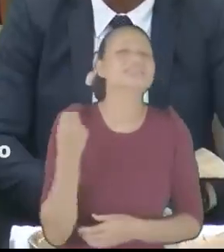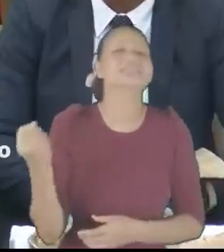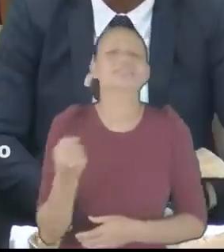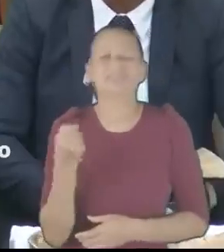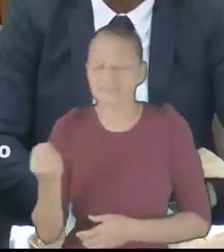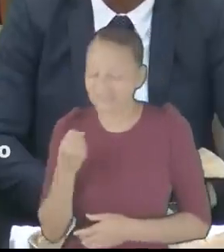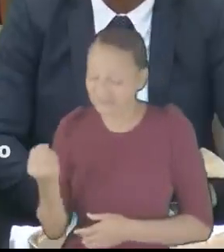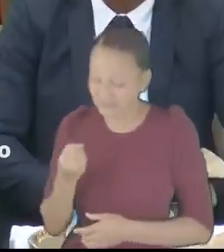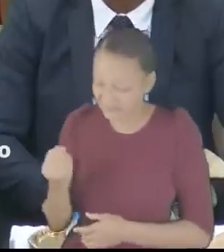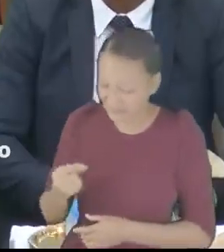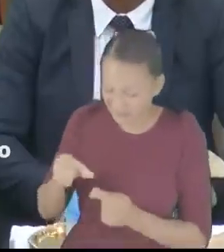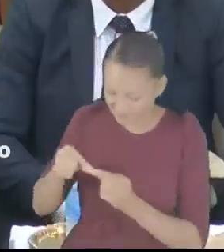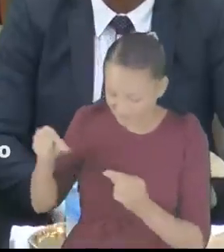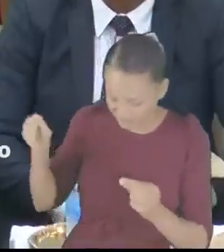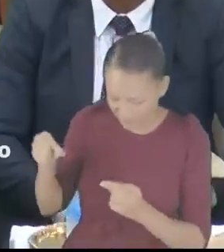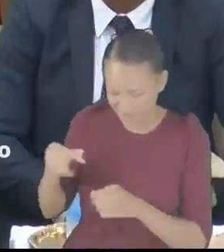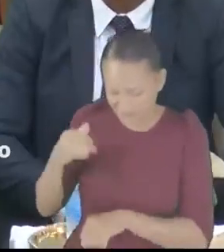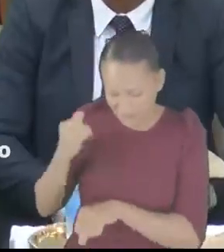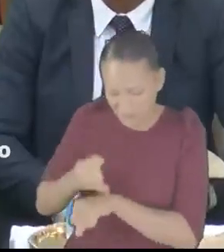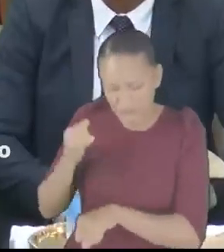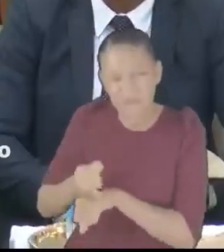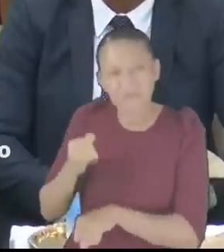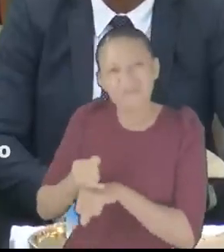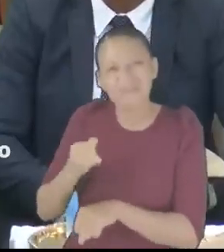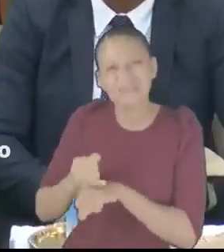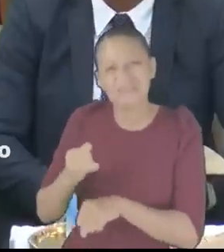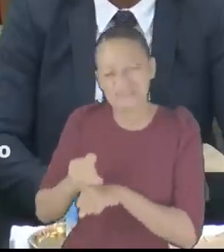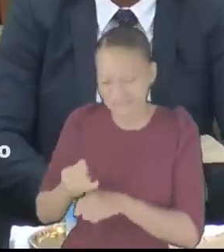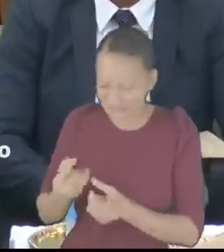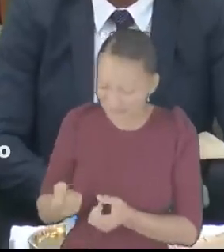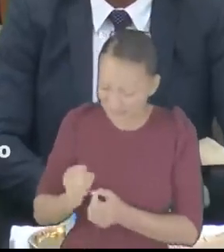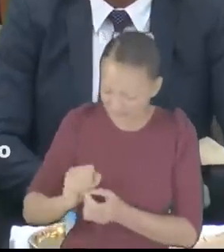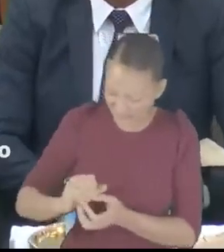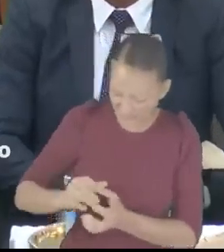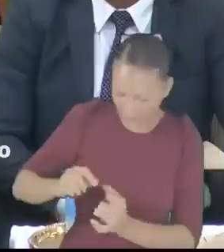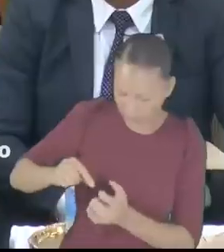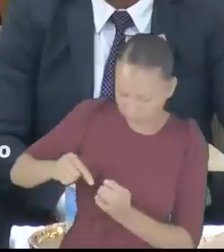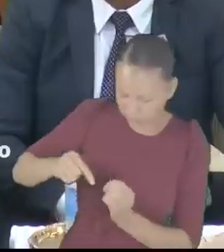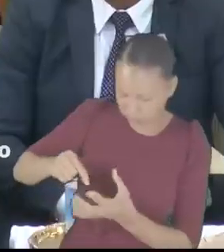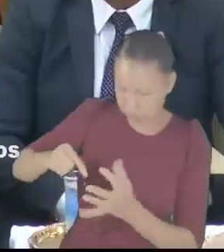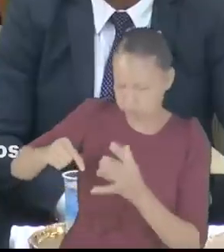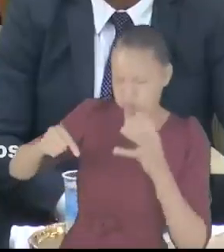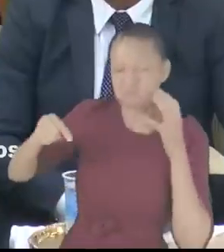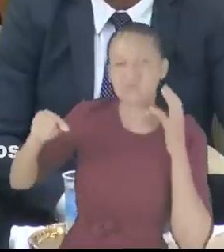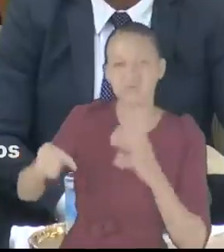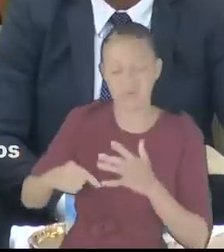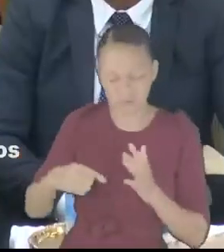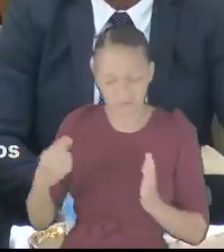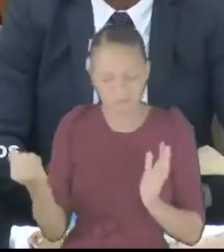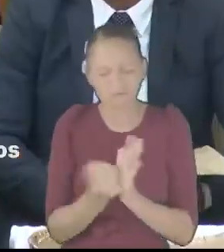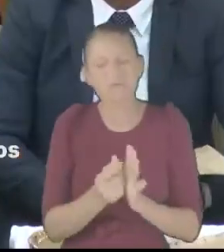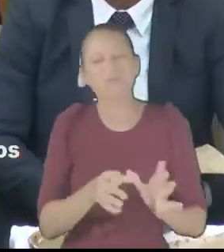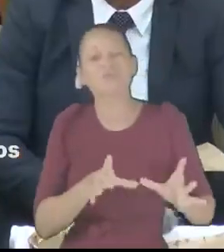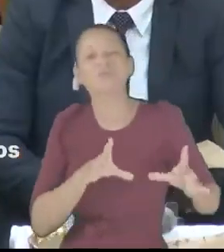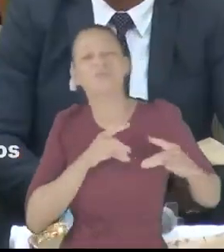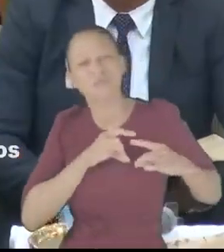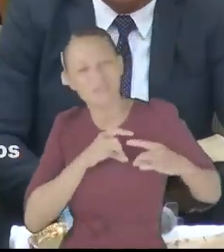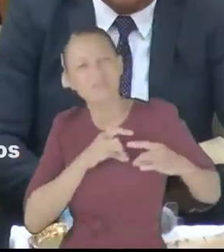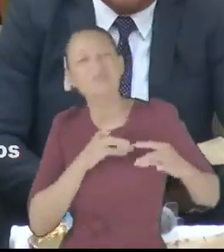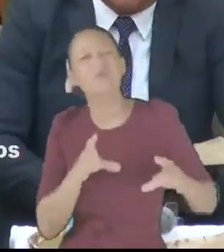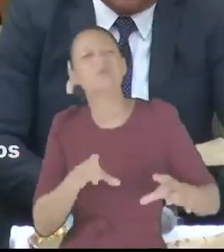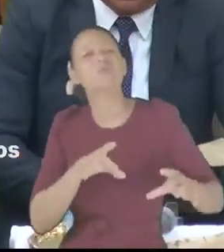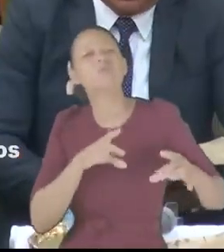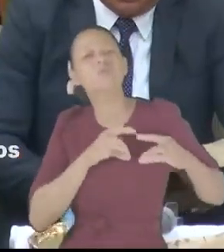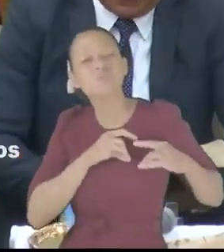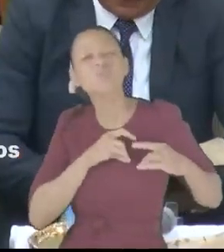com ponteira de ferro e com ponta de diamante na tábua do nosso, que, irmão? Na tábua